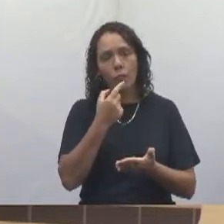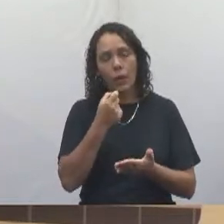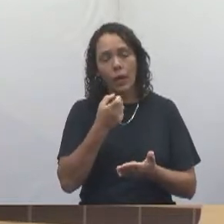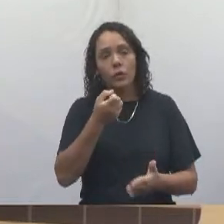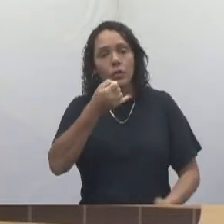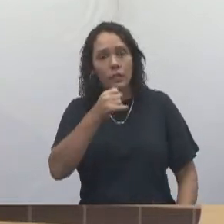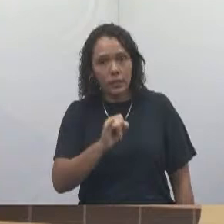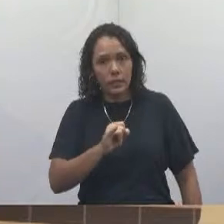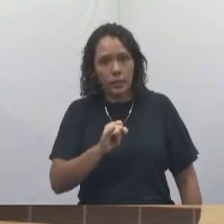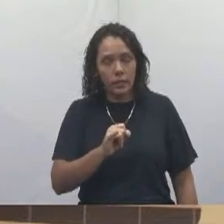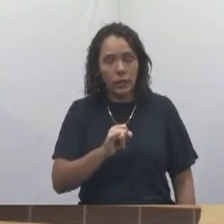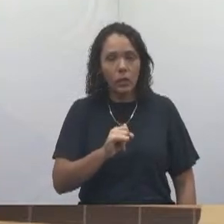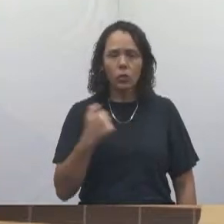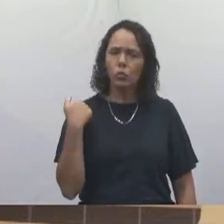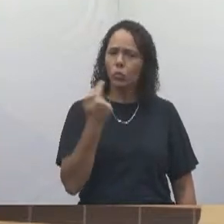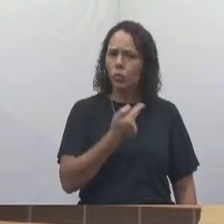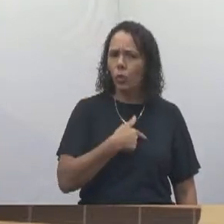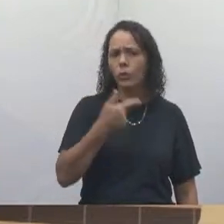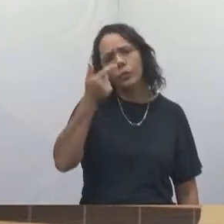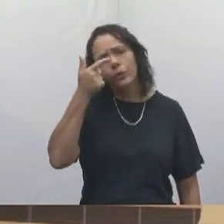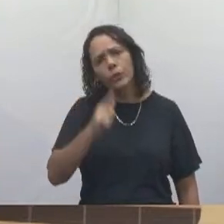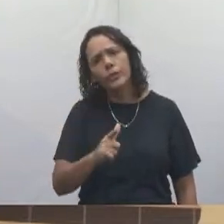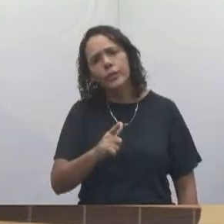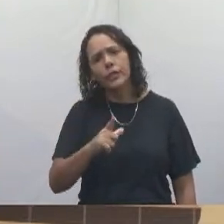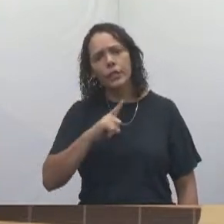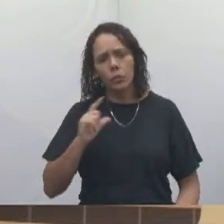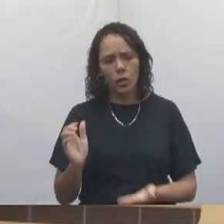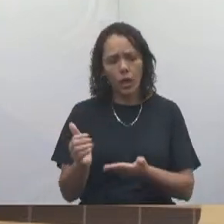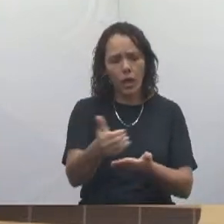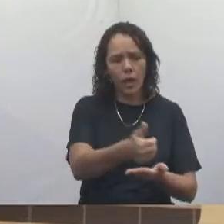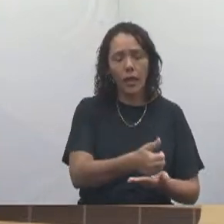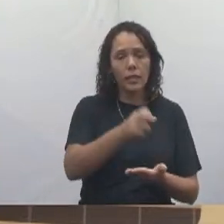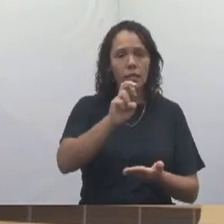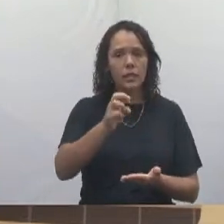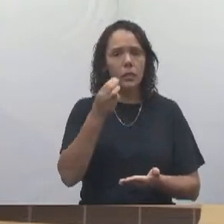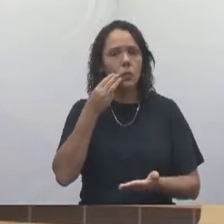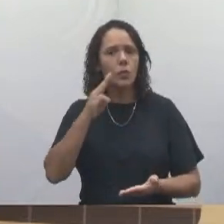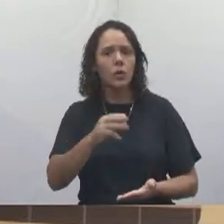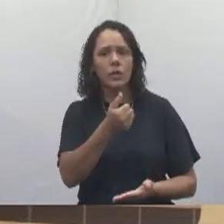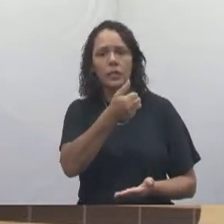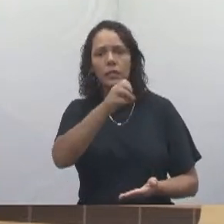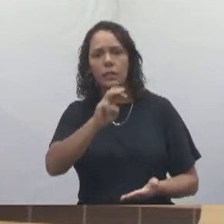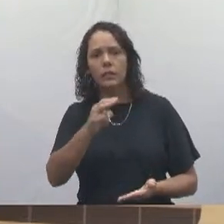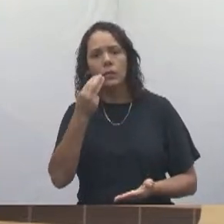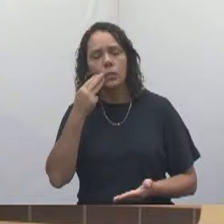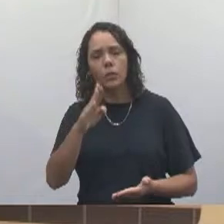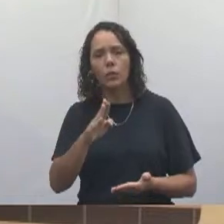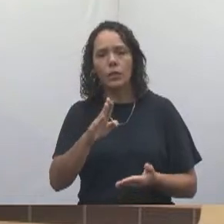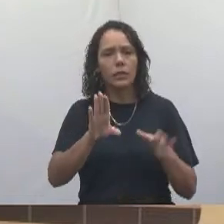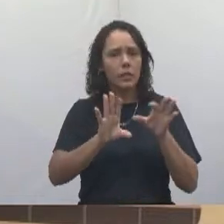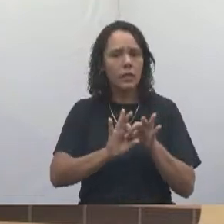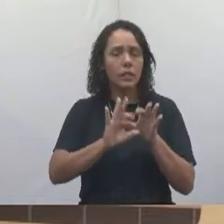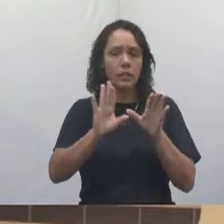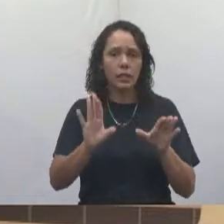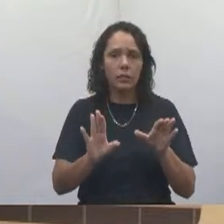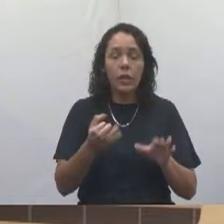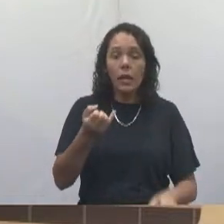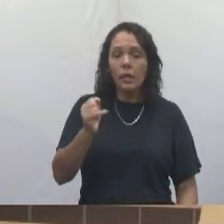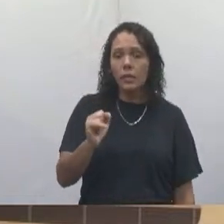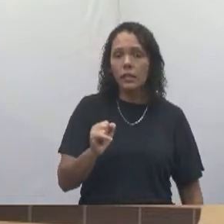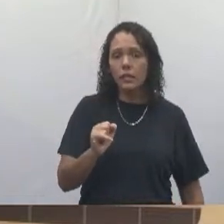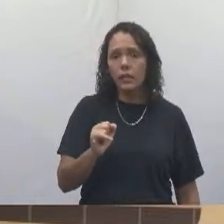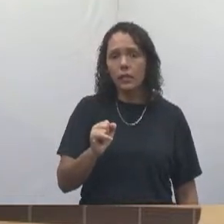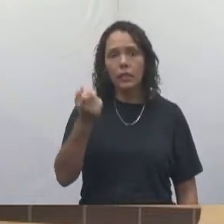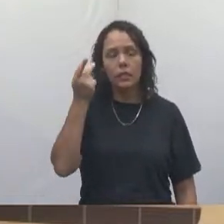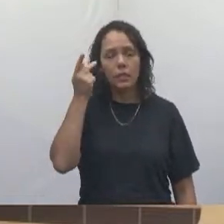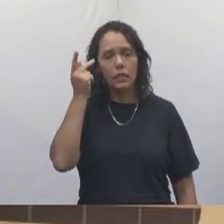terá 5 milhões. 15 milhões livres. Se o governo do estado assumir o AME, implantar o AME no